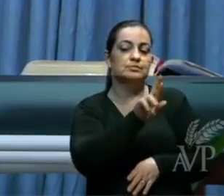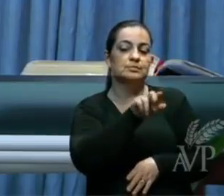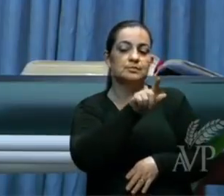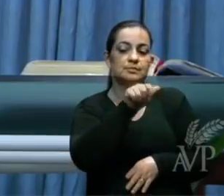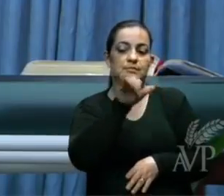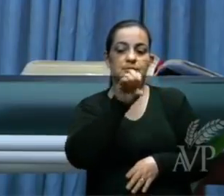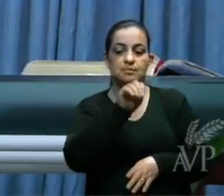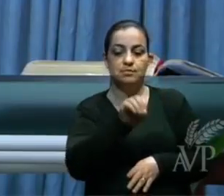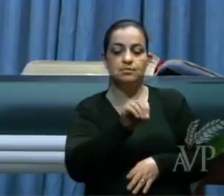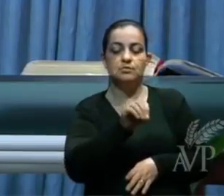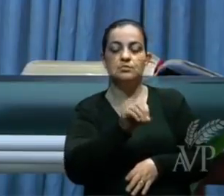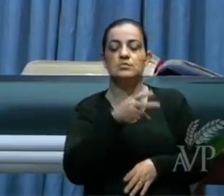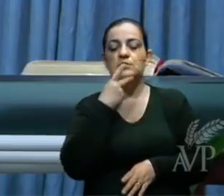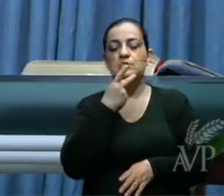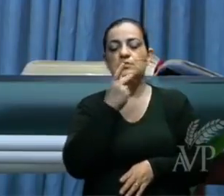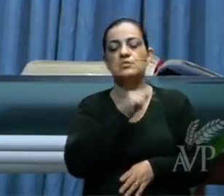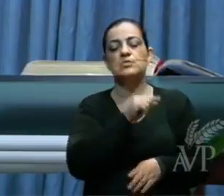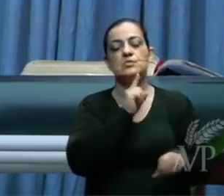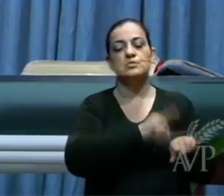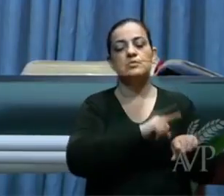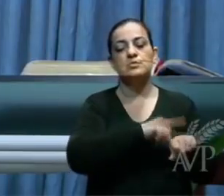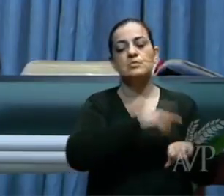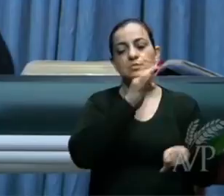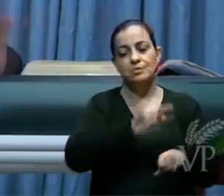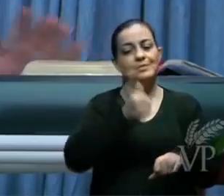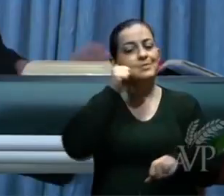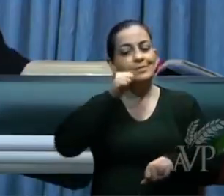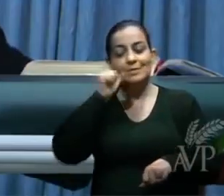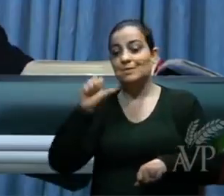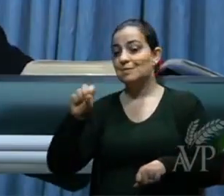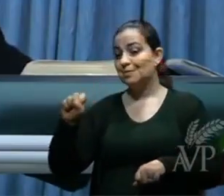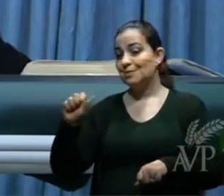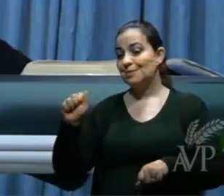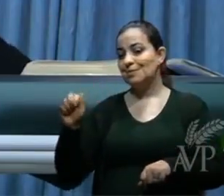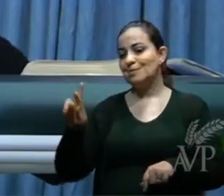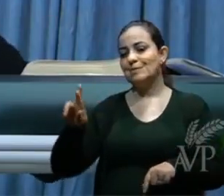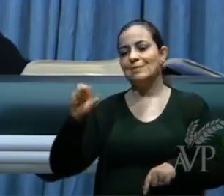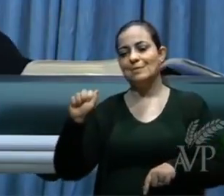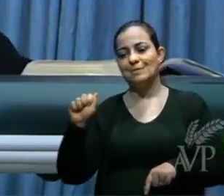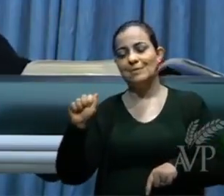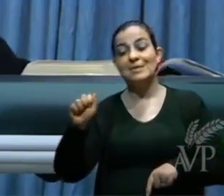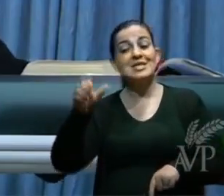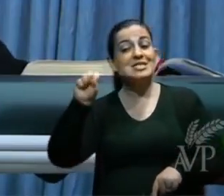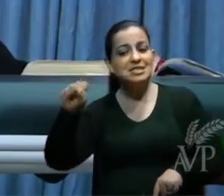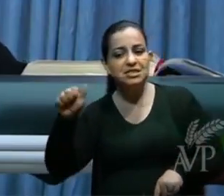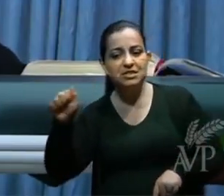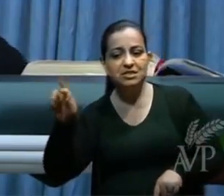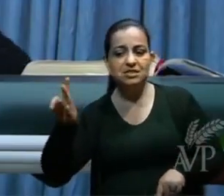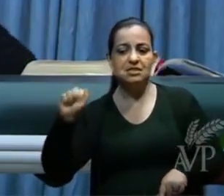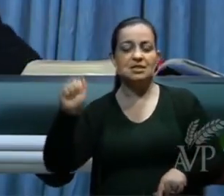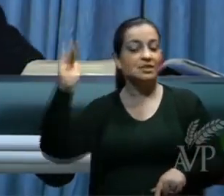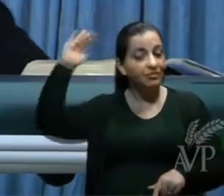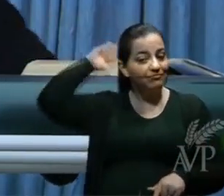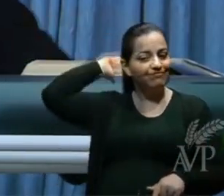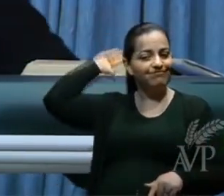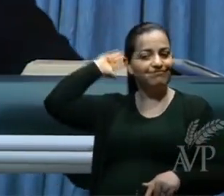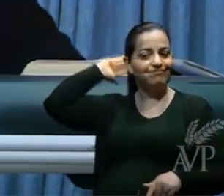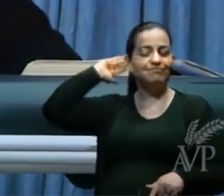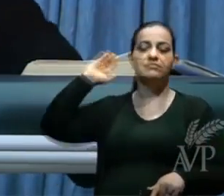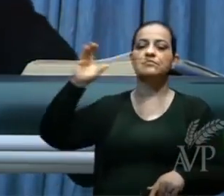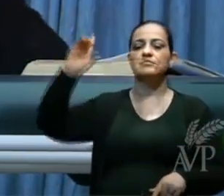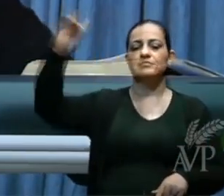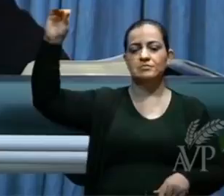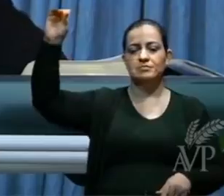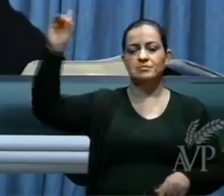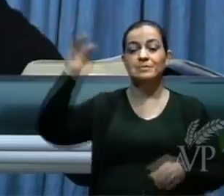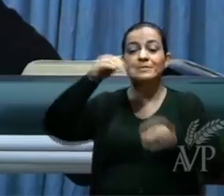que no tempo certo só para ter um filho sarah estava atrás das costas de deus